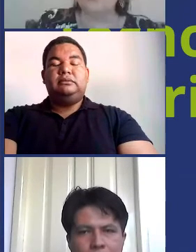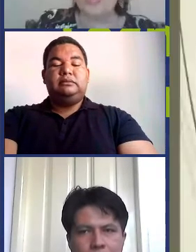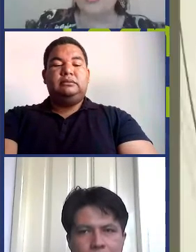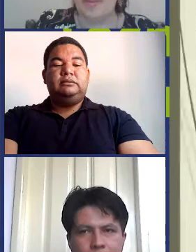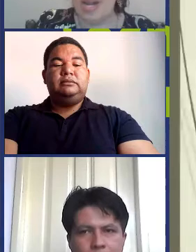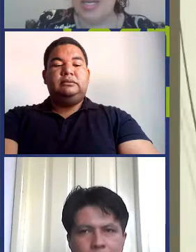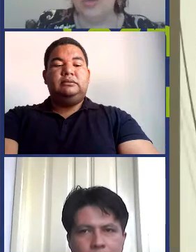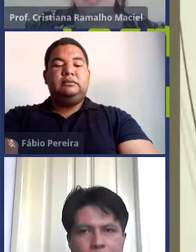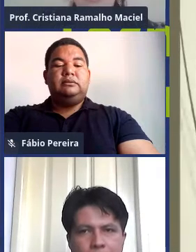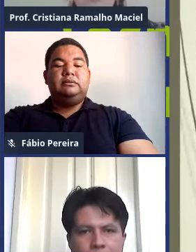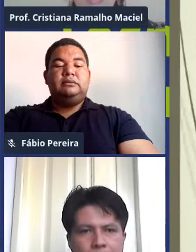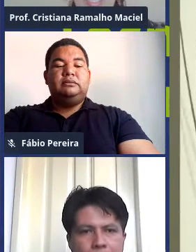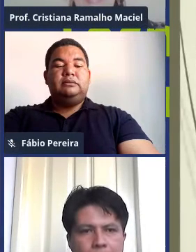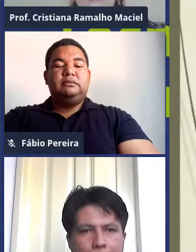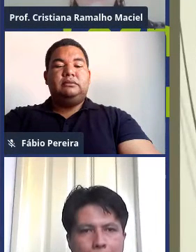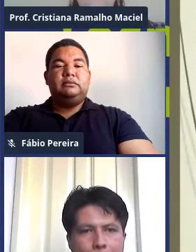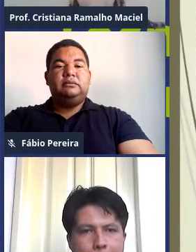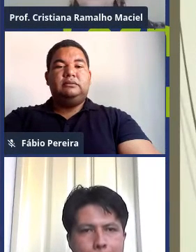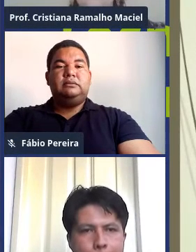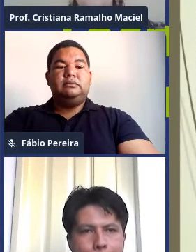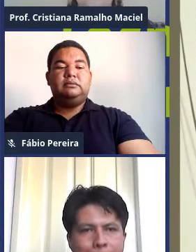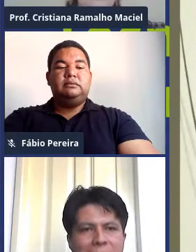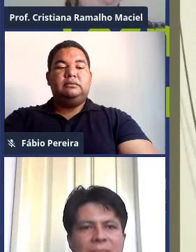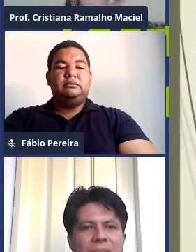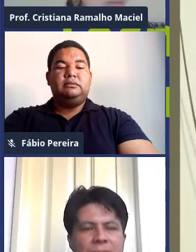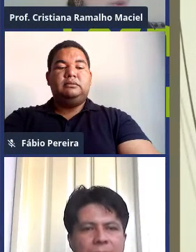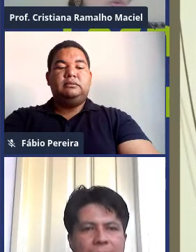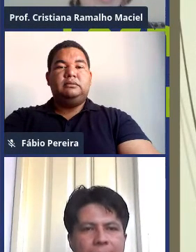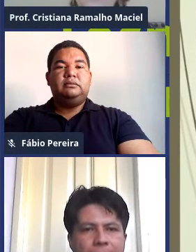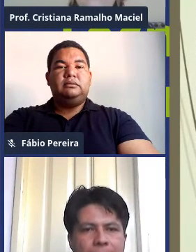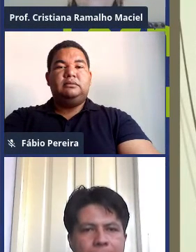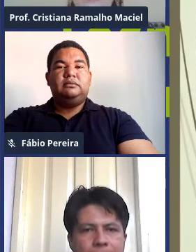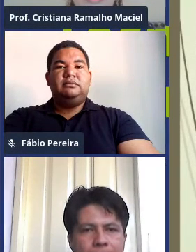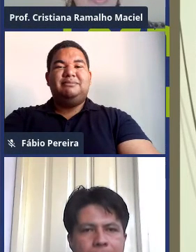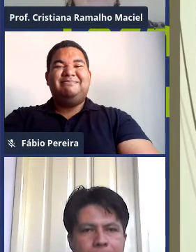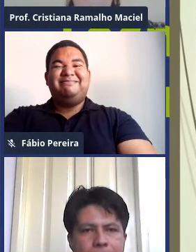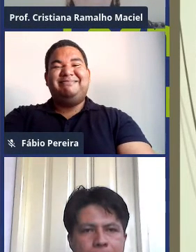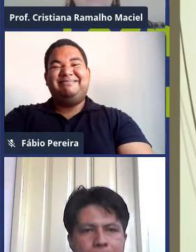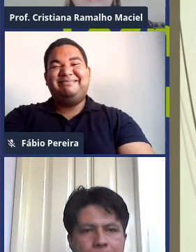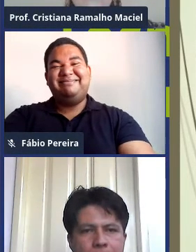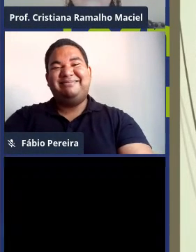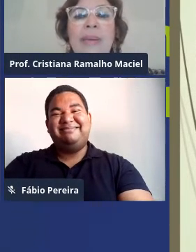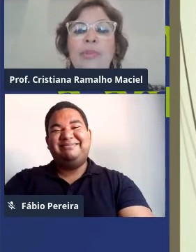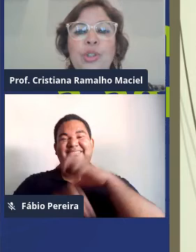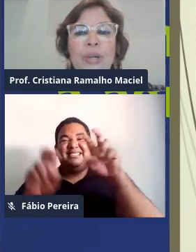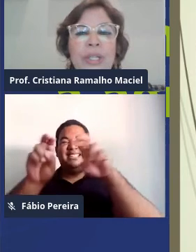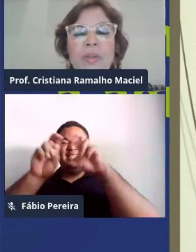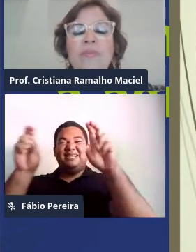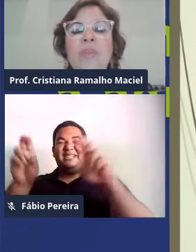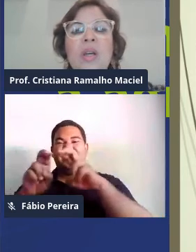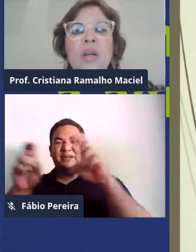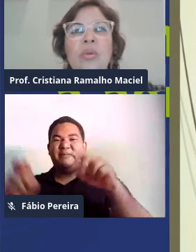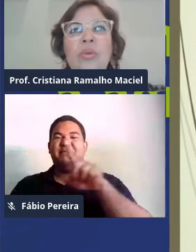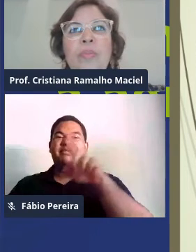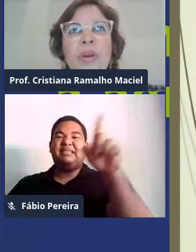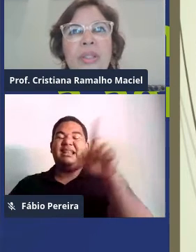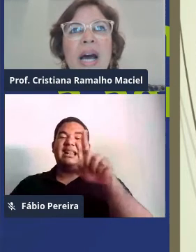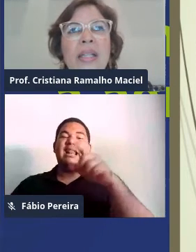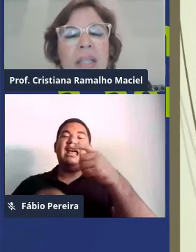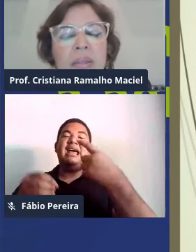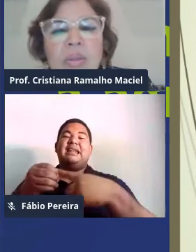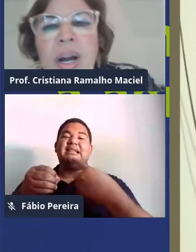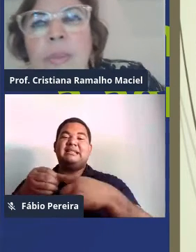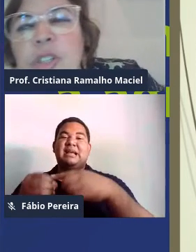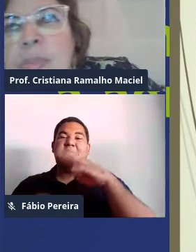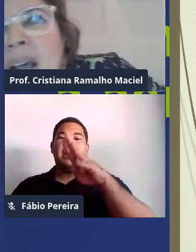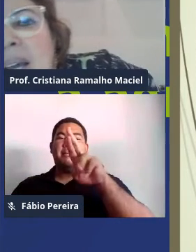passo um mês trabalhando para uma análise. Onde nós temos um computador desse? Em Bragança temos dois. Um no